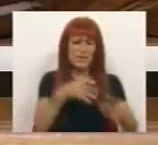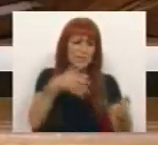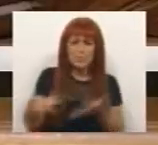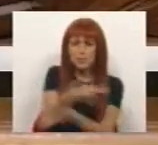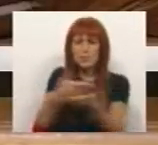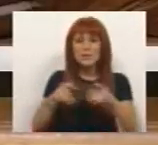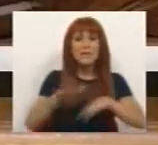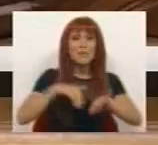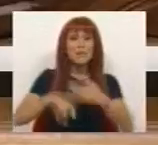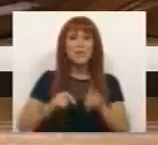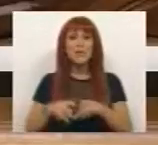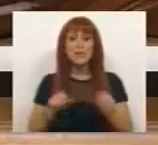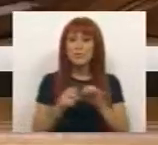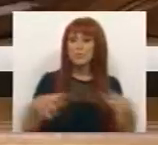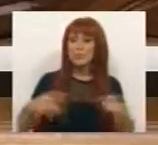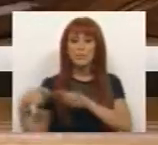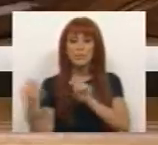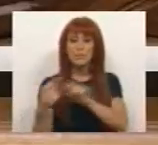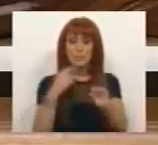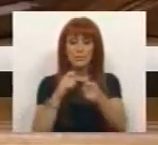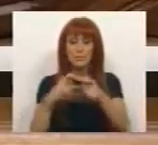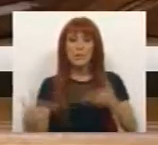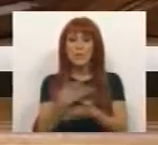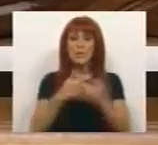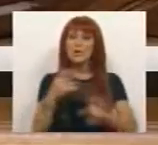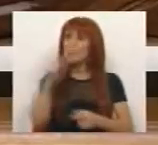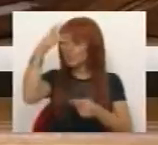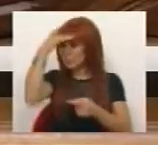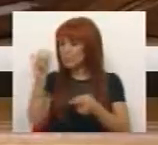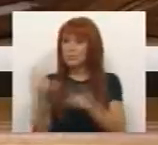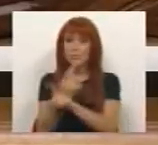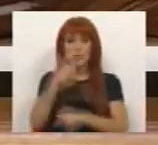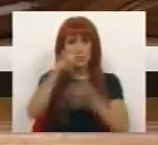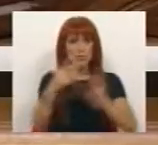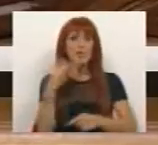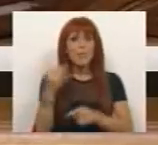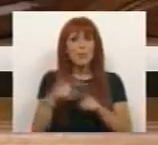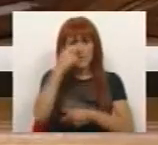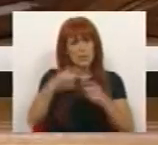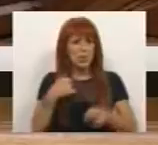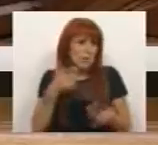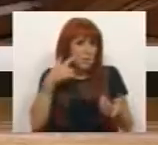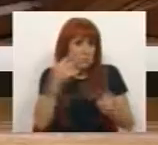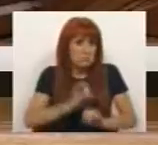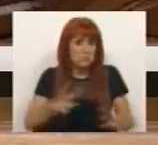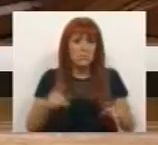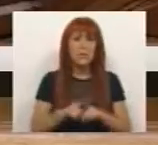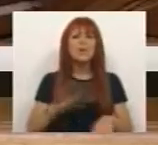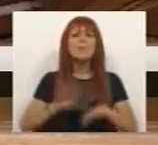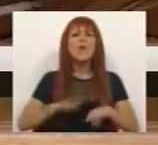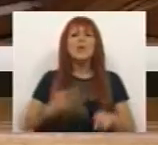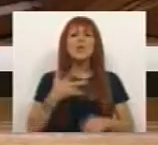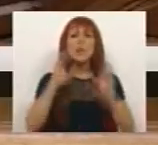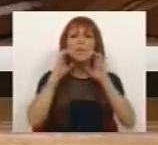conversas, produzido e difundido reportagens, recolhido depoimentos de pessoas conhecidas e de pessoas anónimas sobre o Dr.